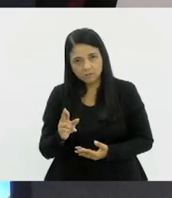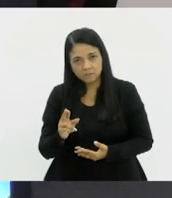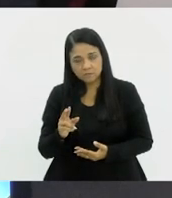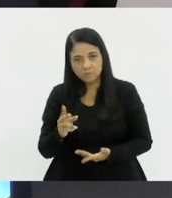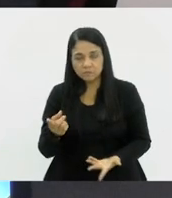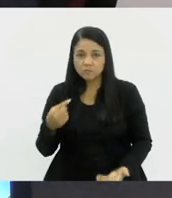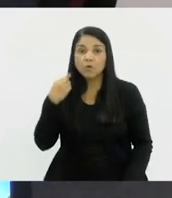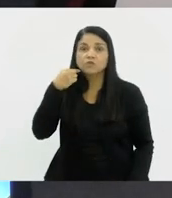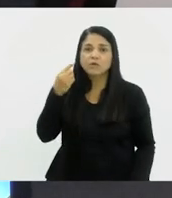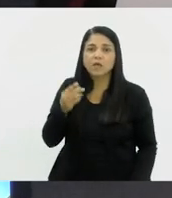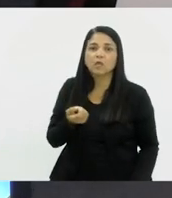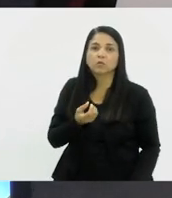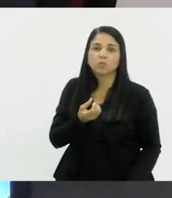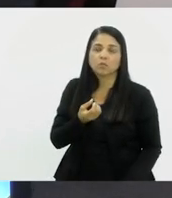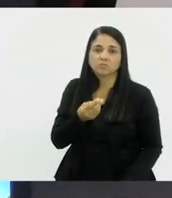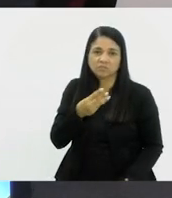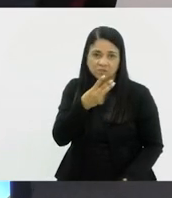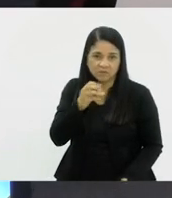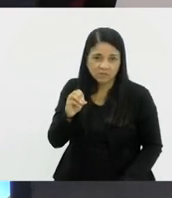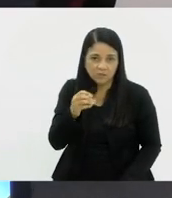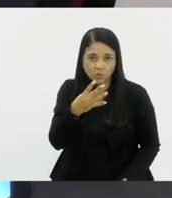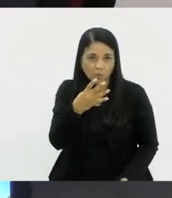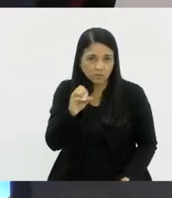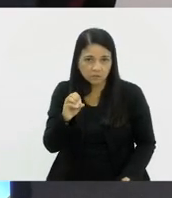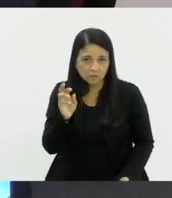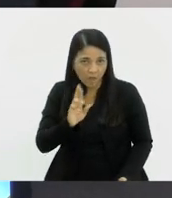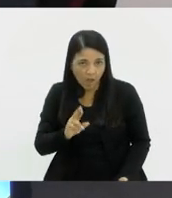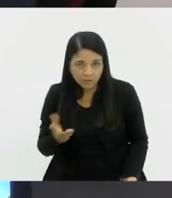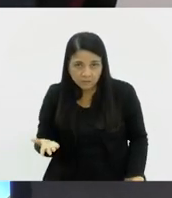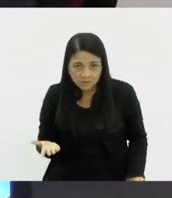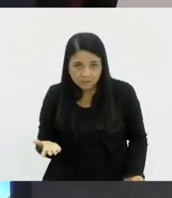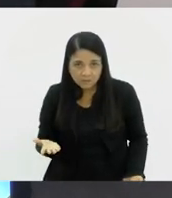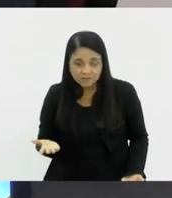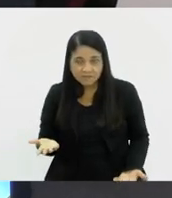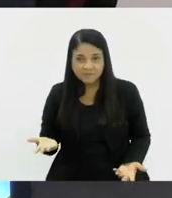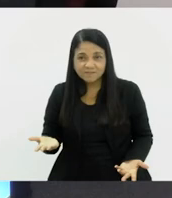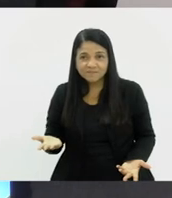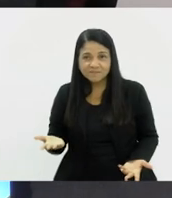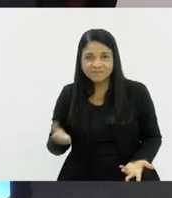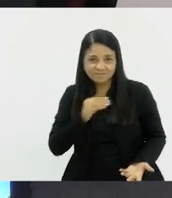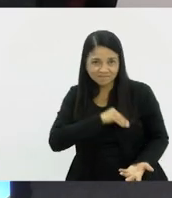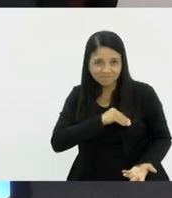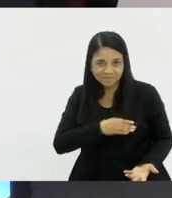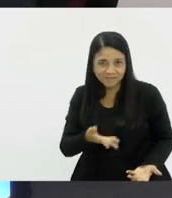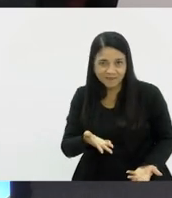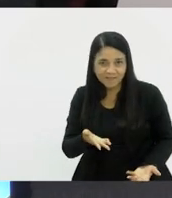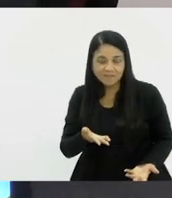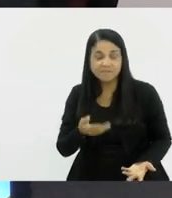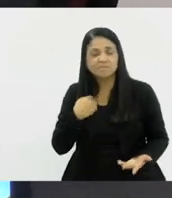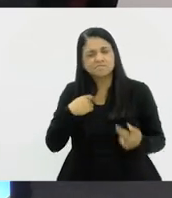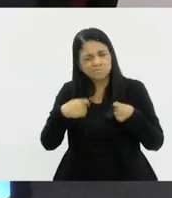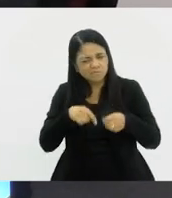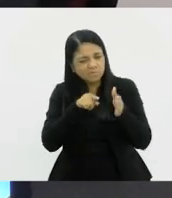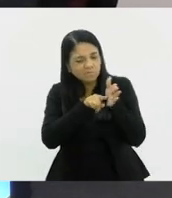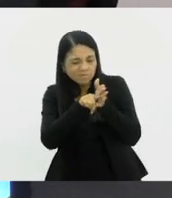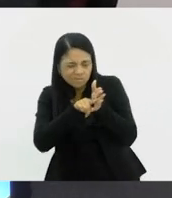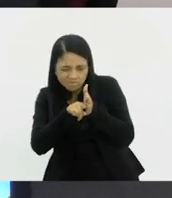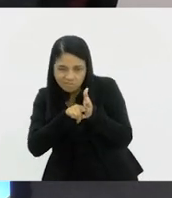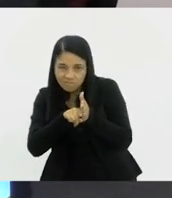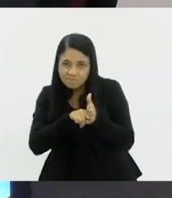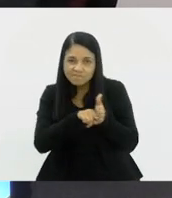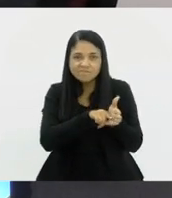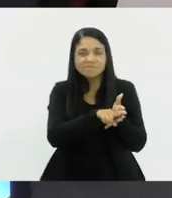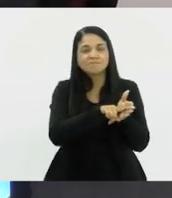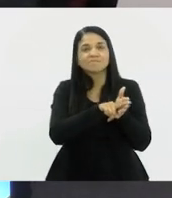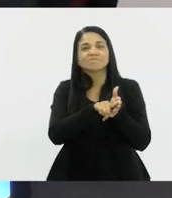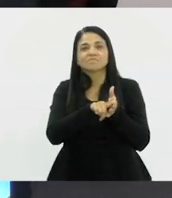ganhar isso né 300 400 contos aí agora o seguinte isso tem que ser investigado aí se tu quiser